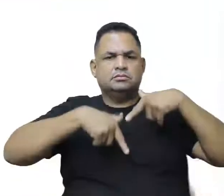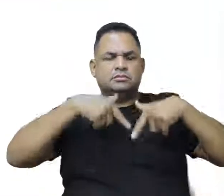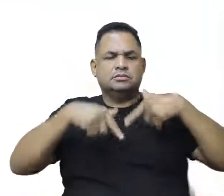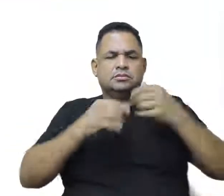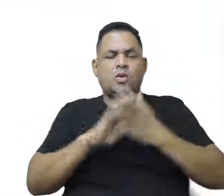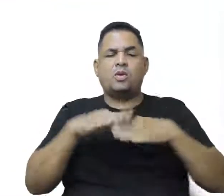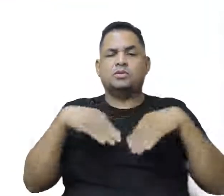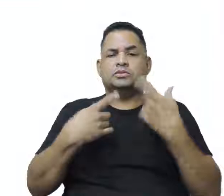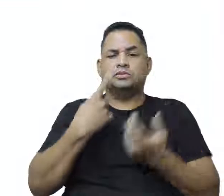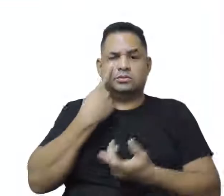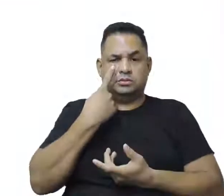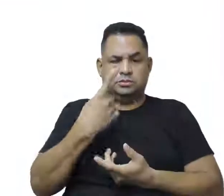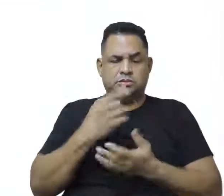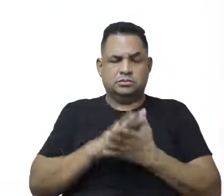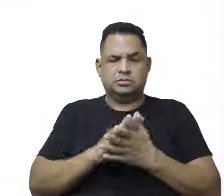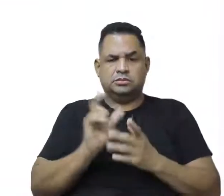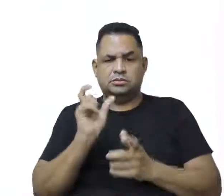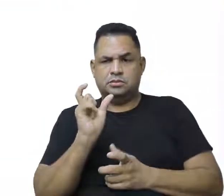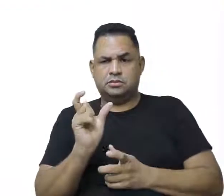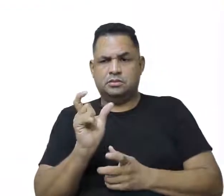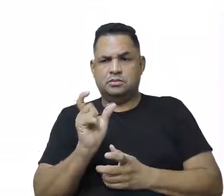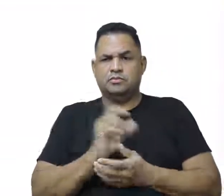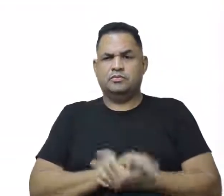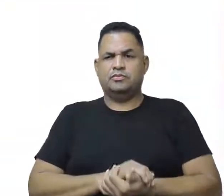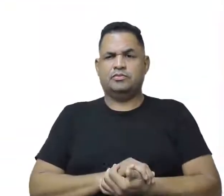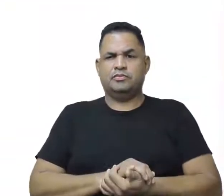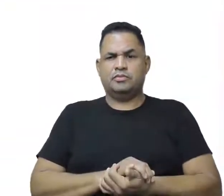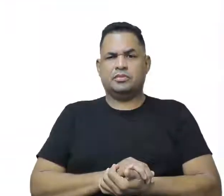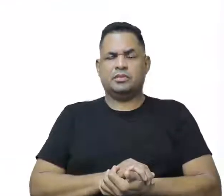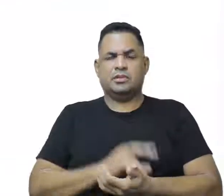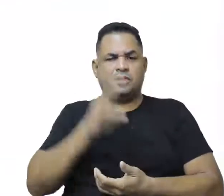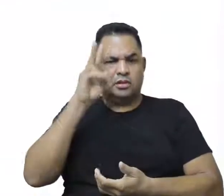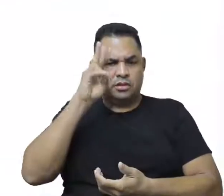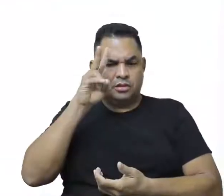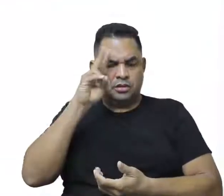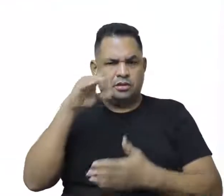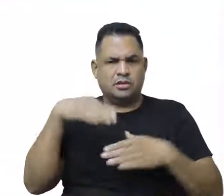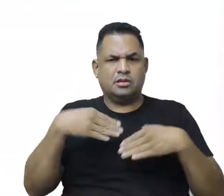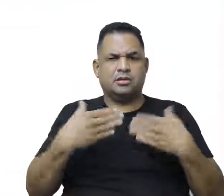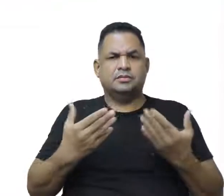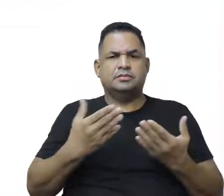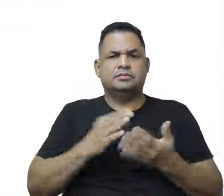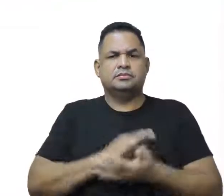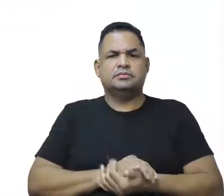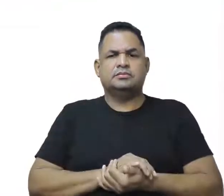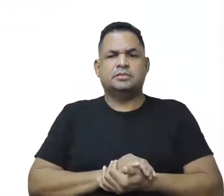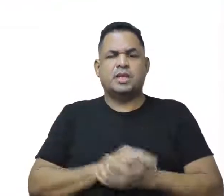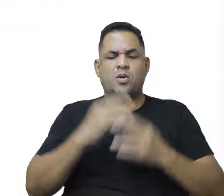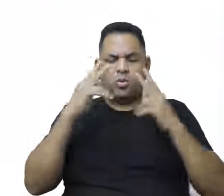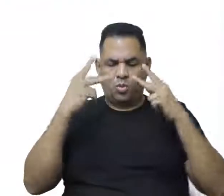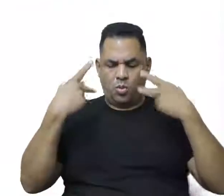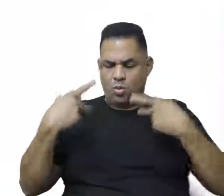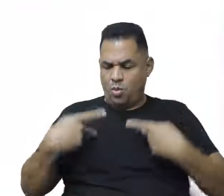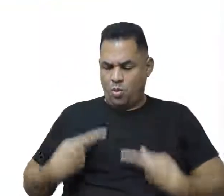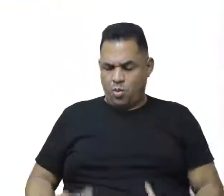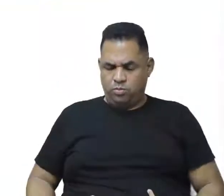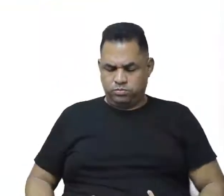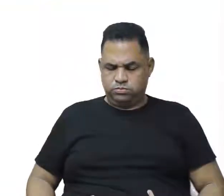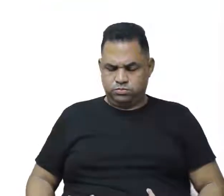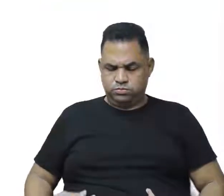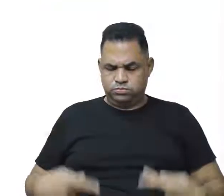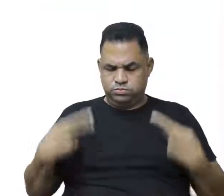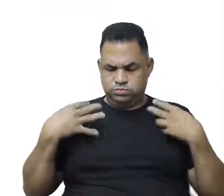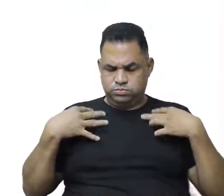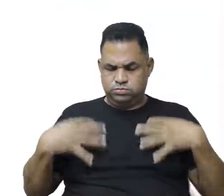essa palavra, funcional, gente, lembre-se, é só lembrar do corpo humano. O nosso